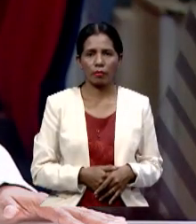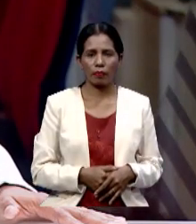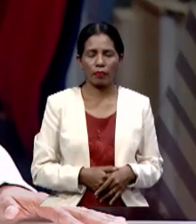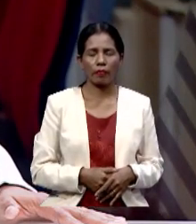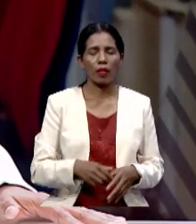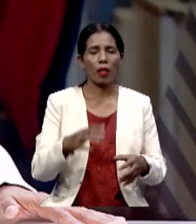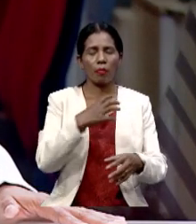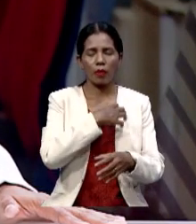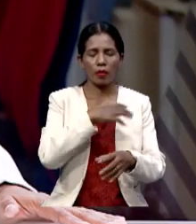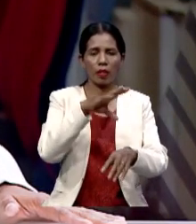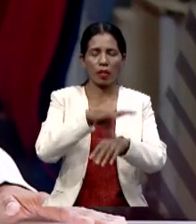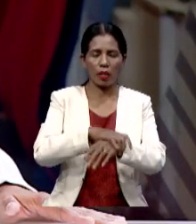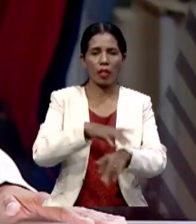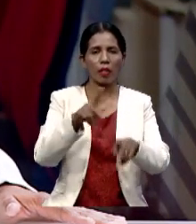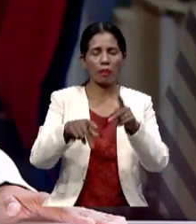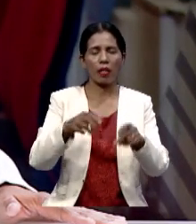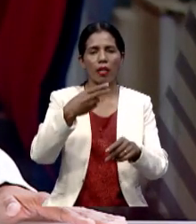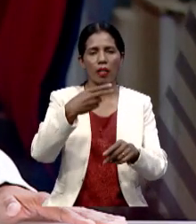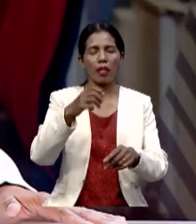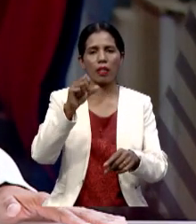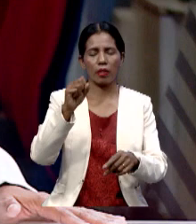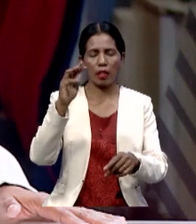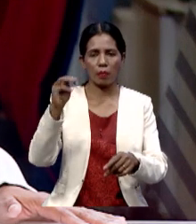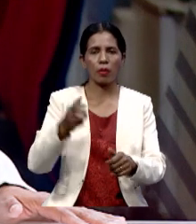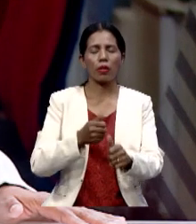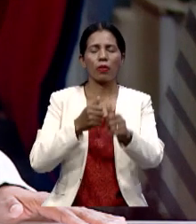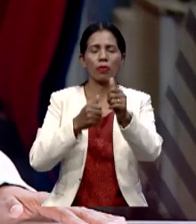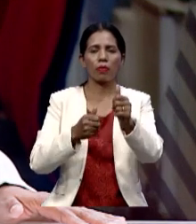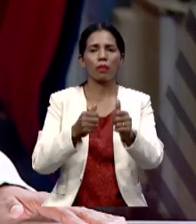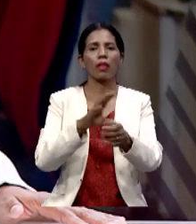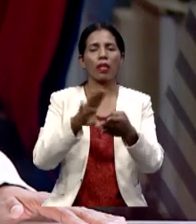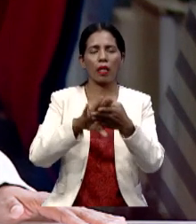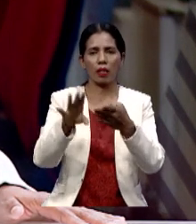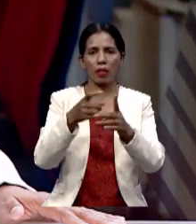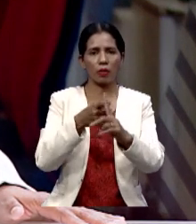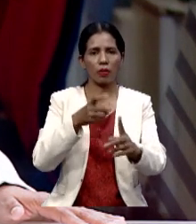Tentele captura suspeito, HSM baseia ba mandado Rossi Tribunal.